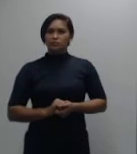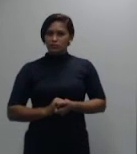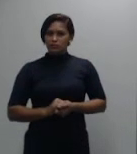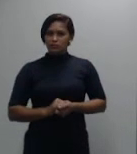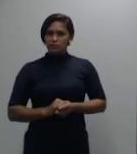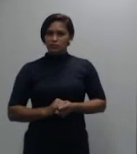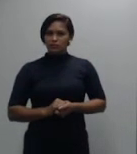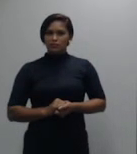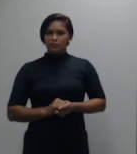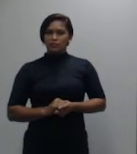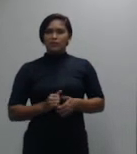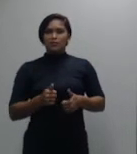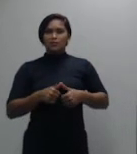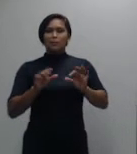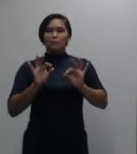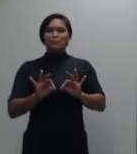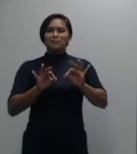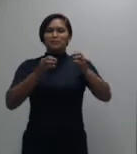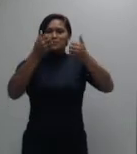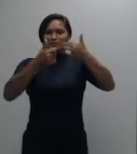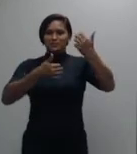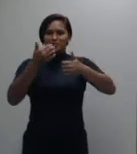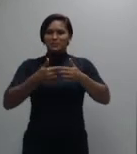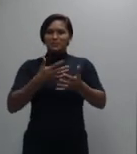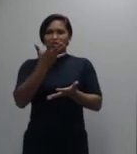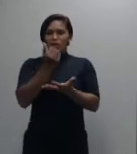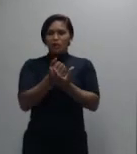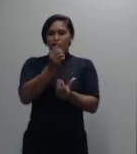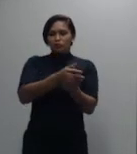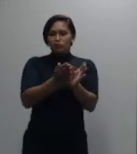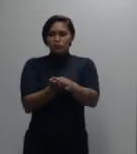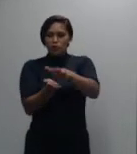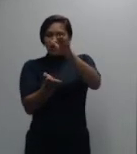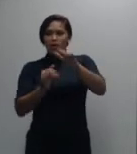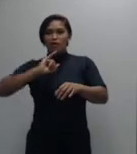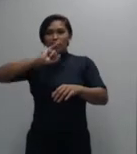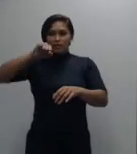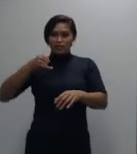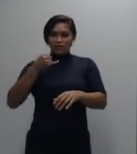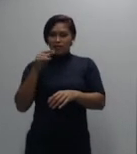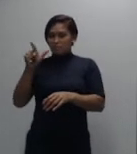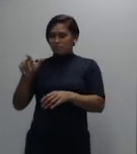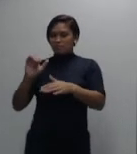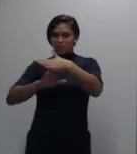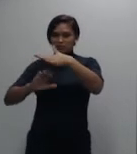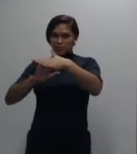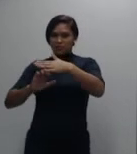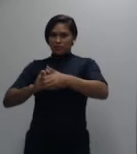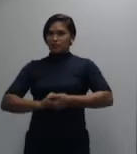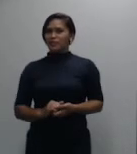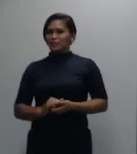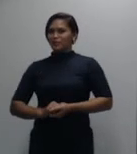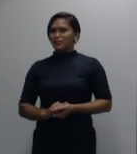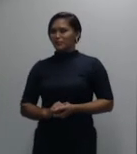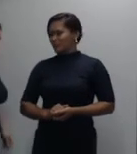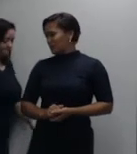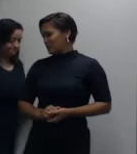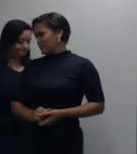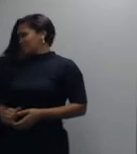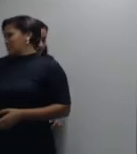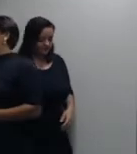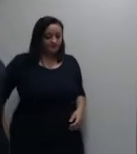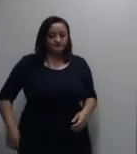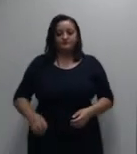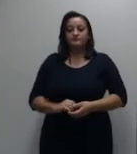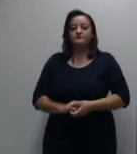da espécie contido nos autos que a opportunity equity Partners limites ajuizou